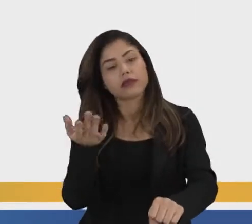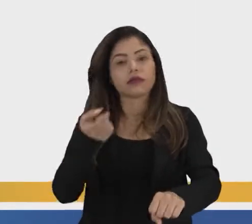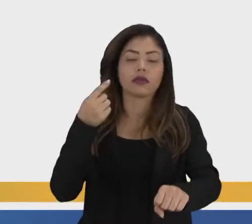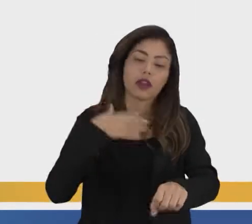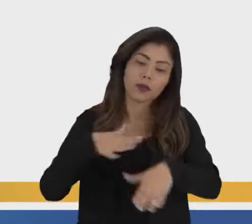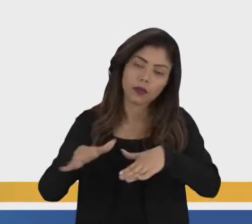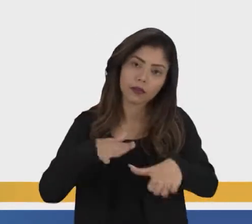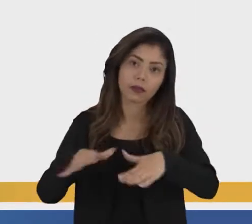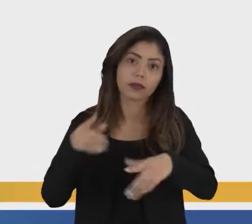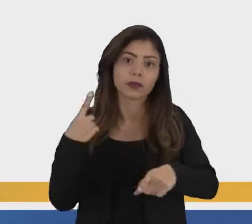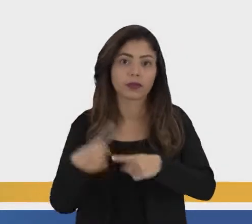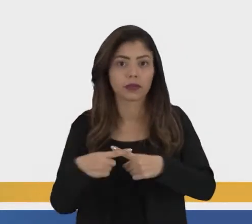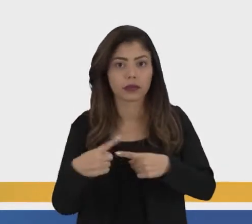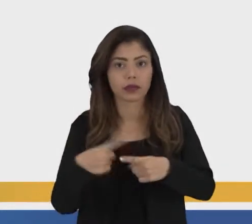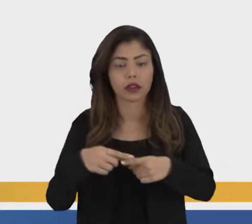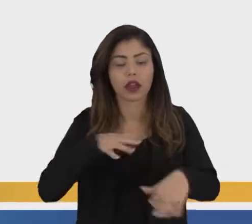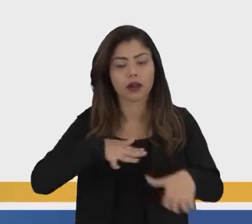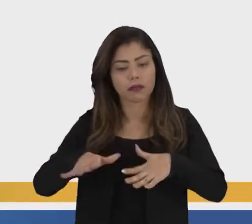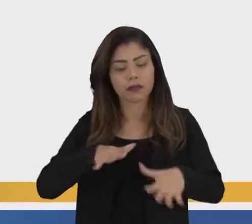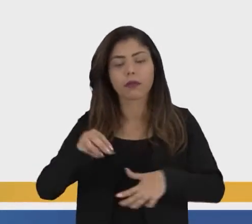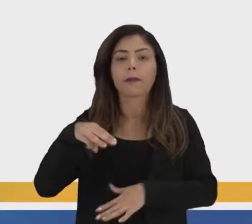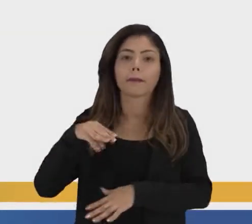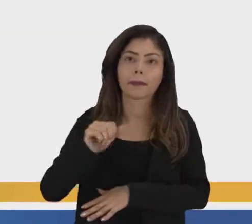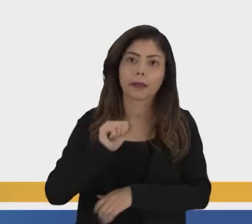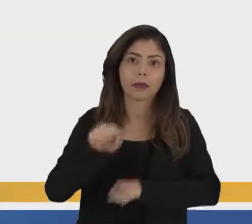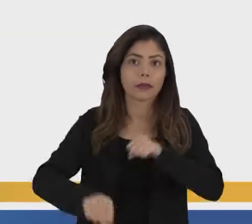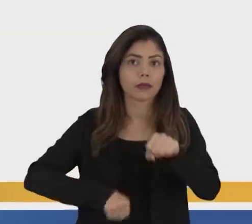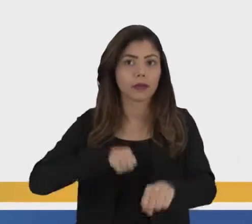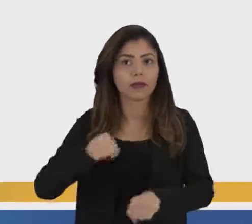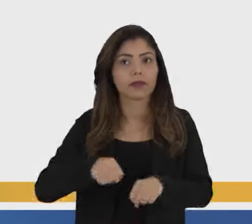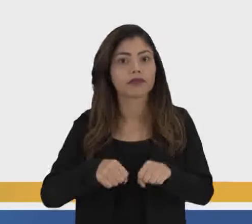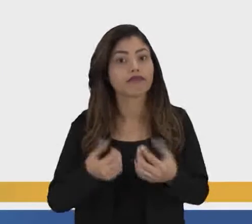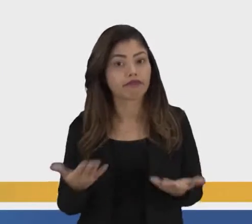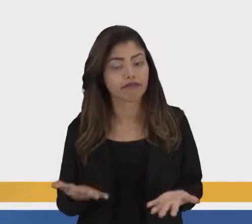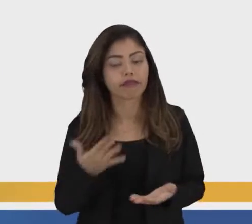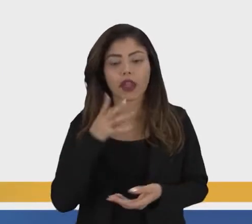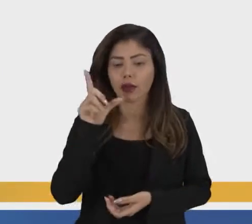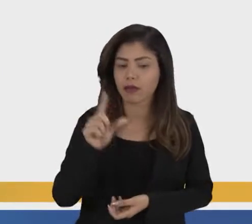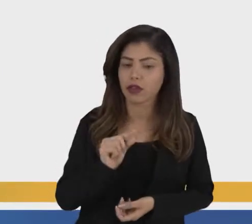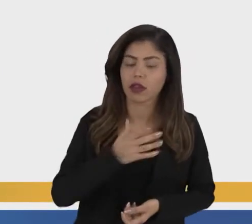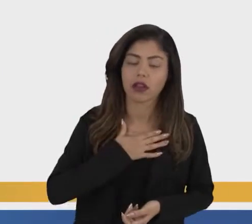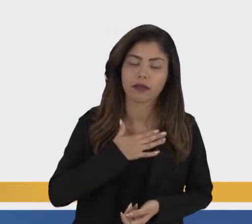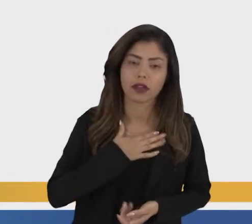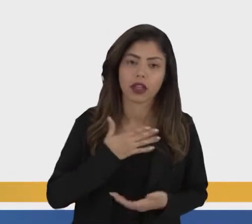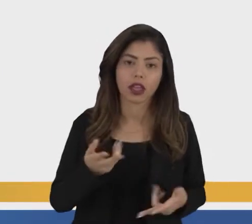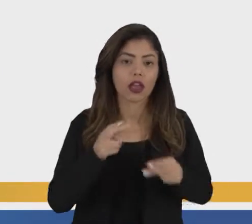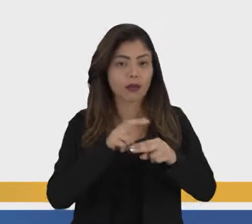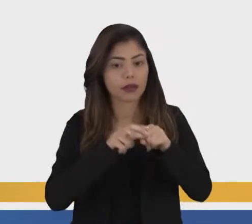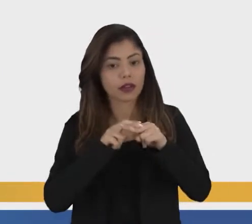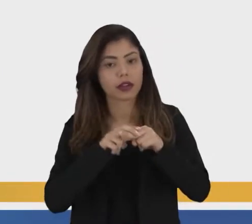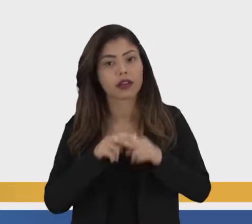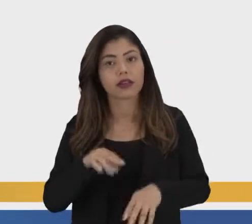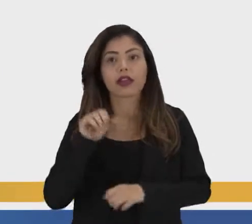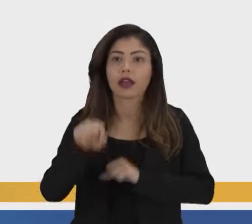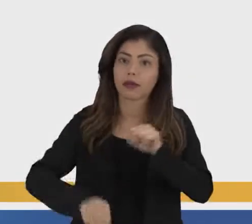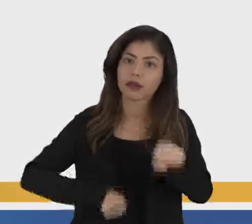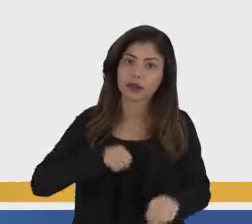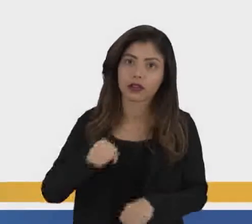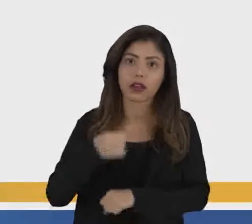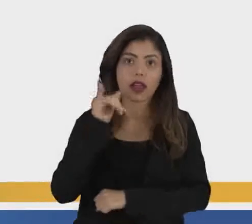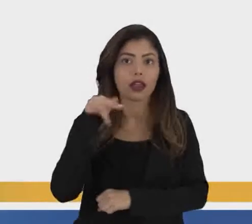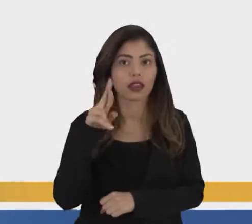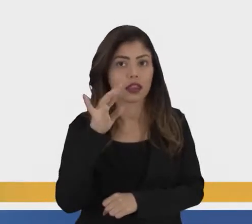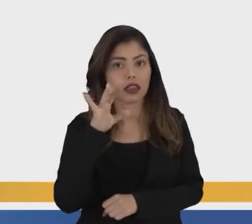em movimento, pois a massa de uma bicicleta em relação à minha, ela é uma massa pequena. Portanto, a bicicleta teria uma